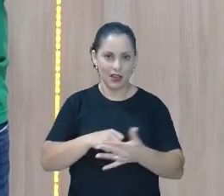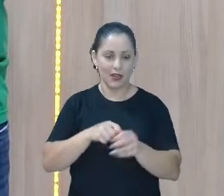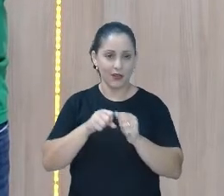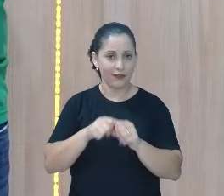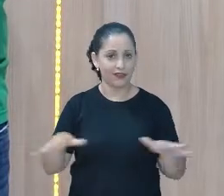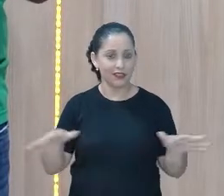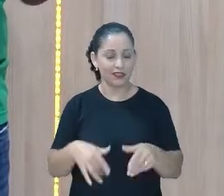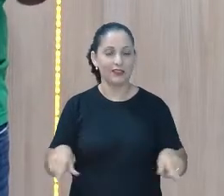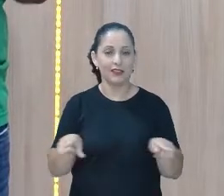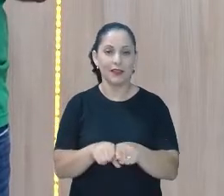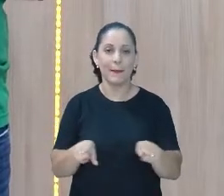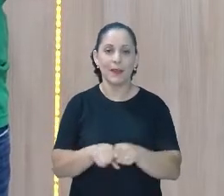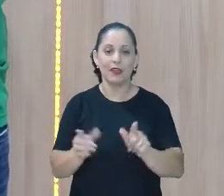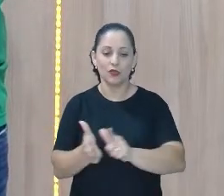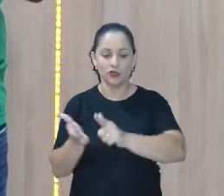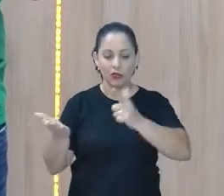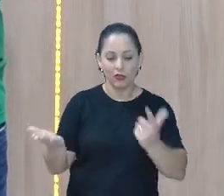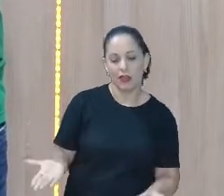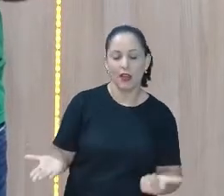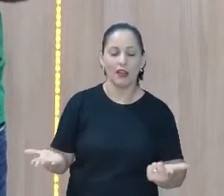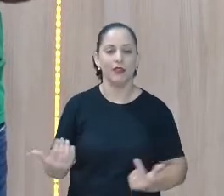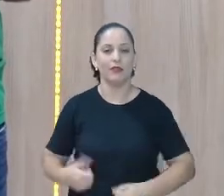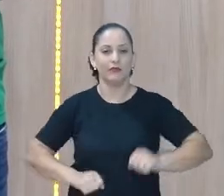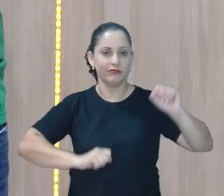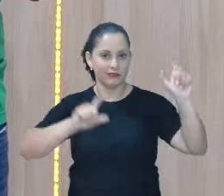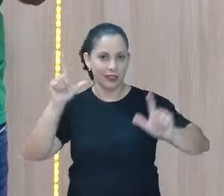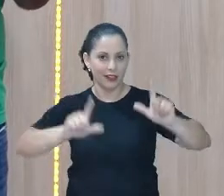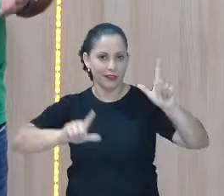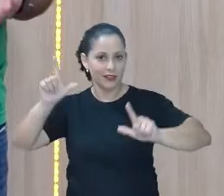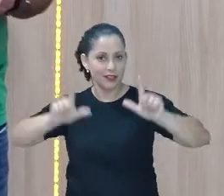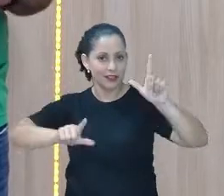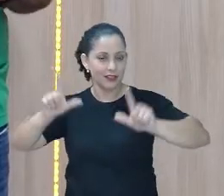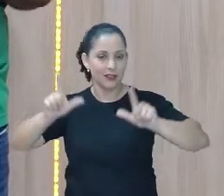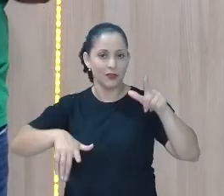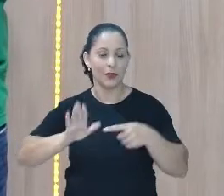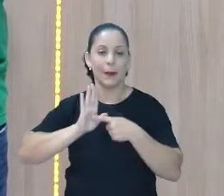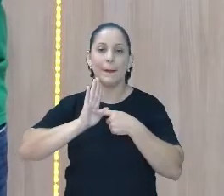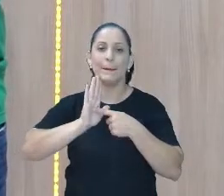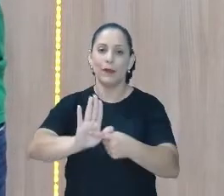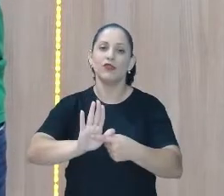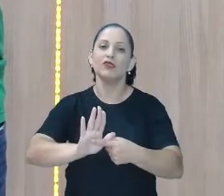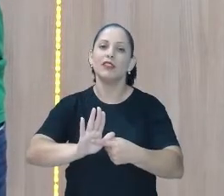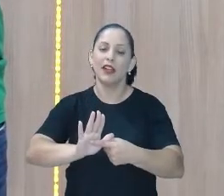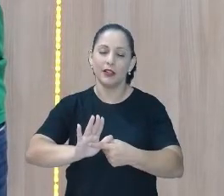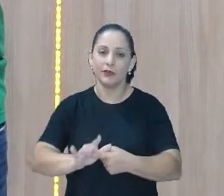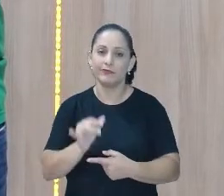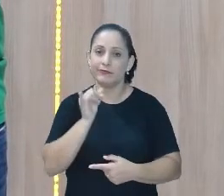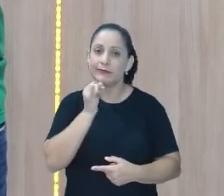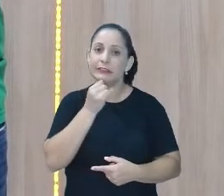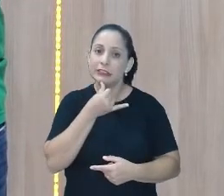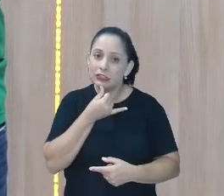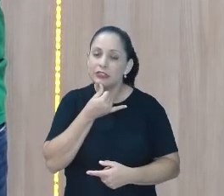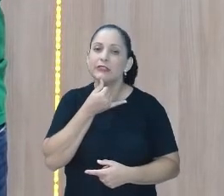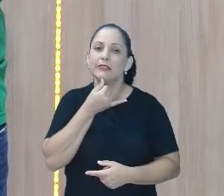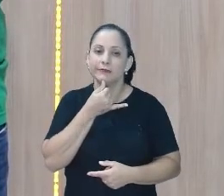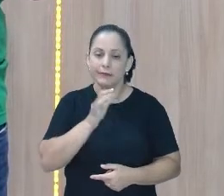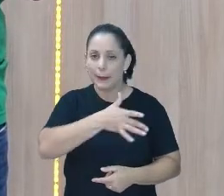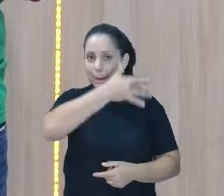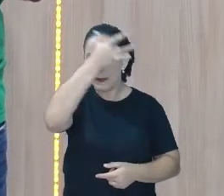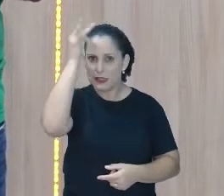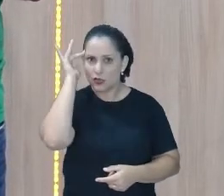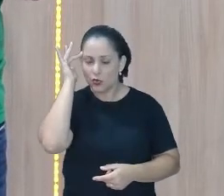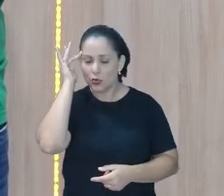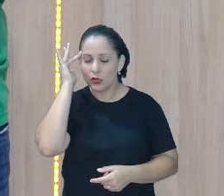os jornais, né, a televisão tem mostrado que, infelizmente, as pessoas que mais têm